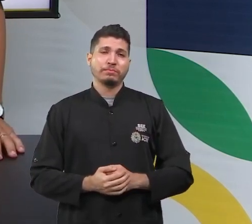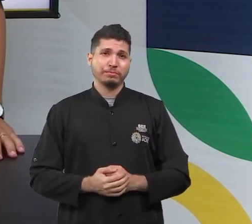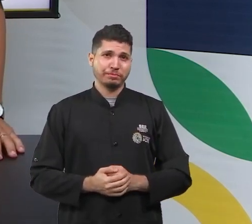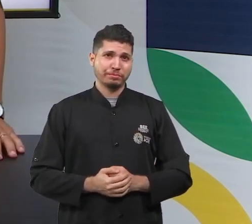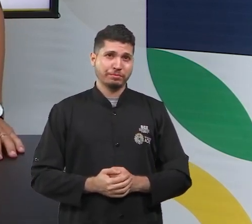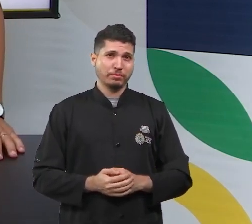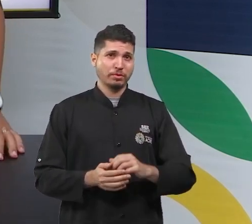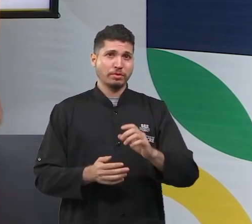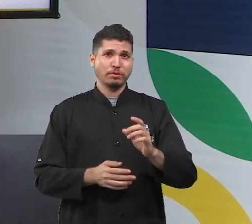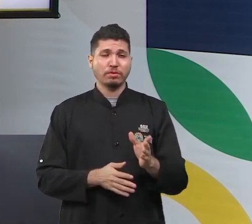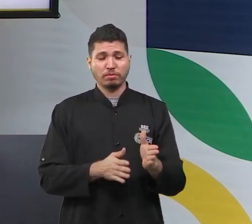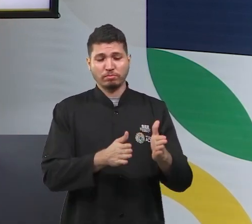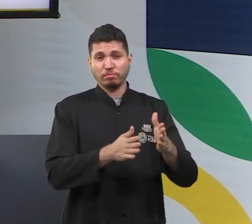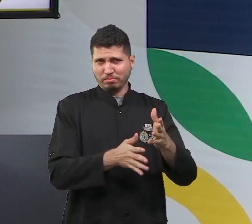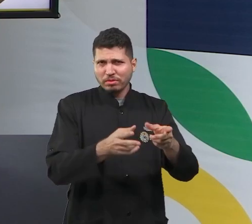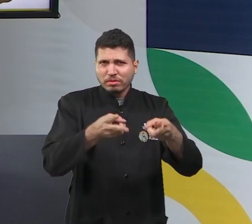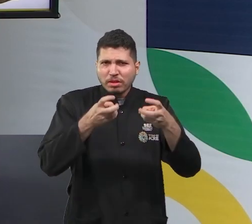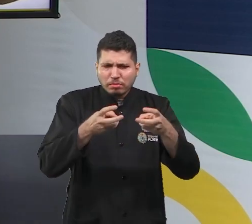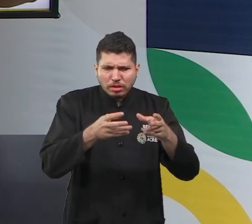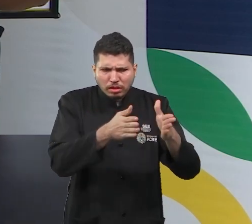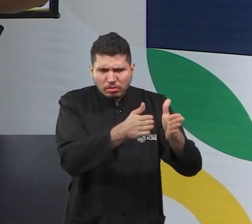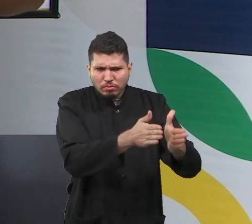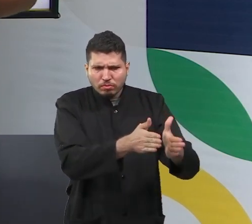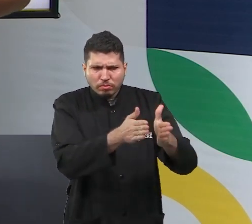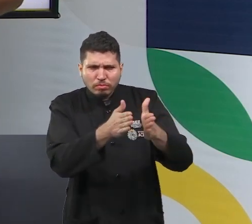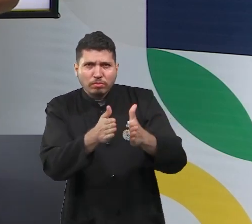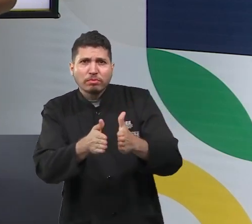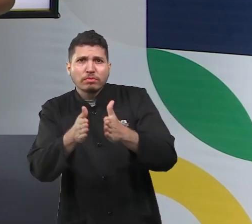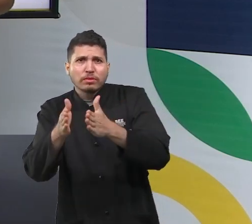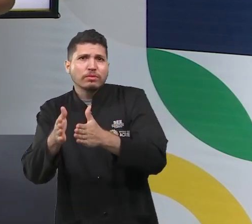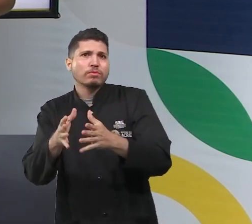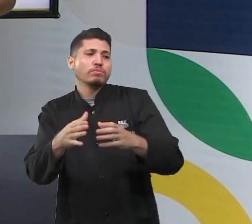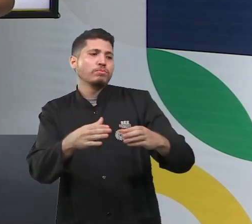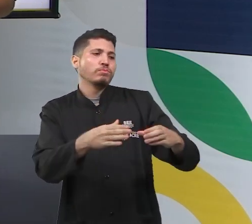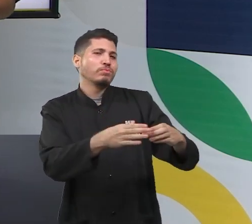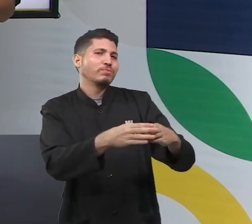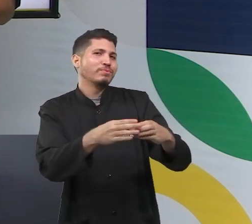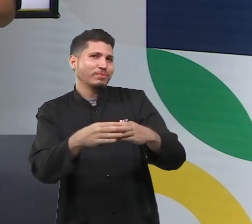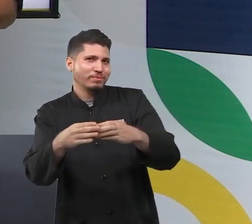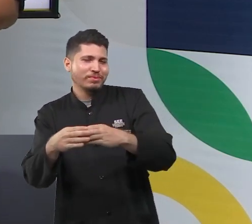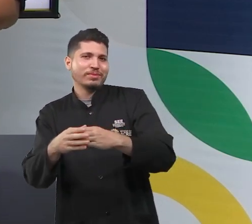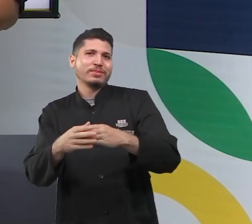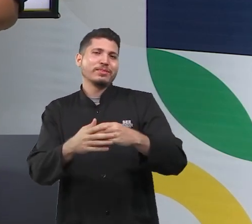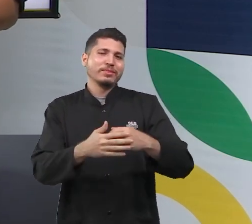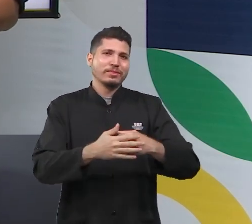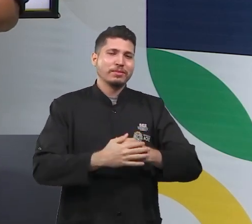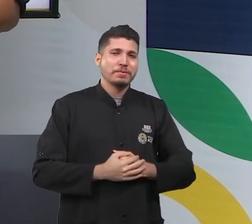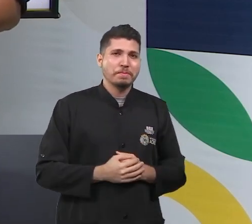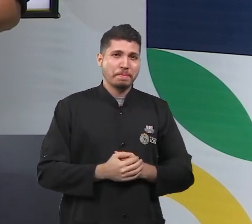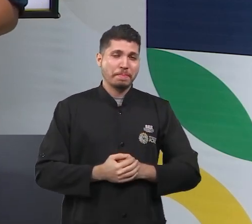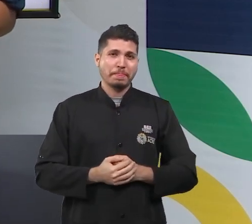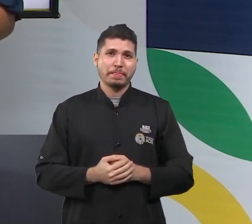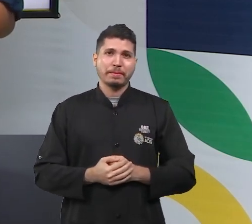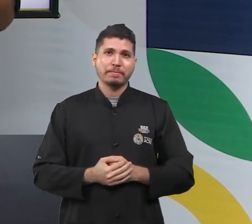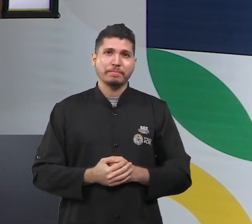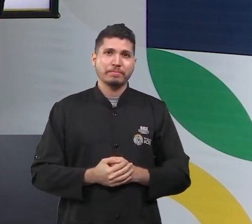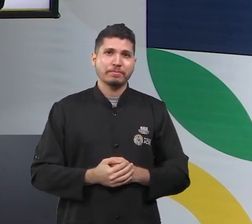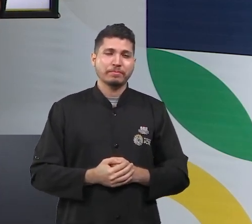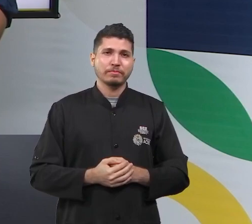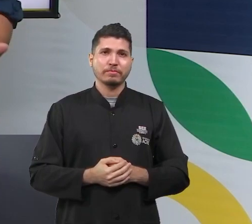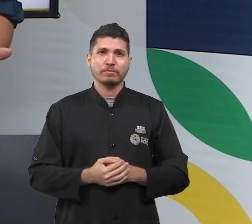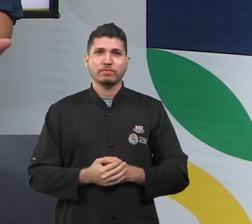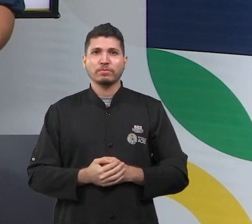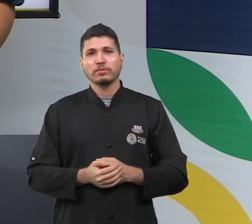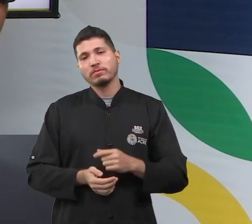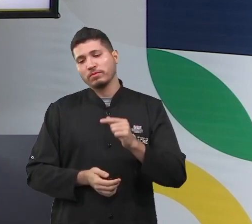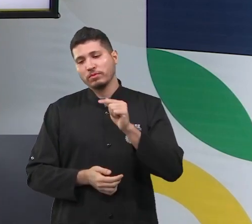os supérfluos, muitas vezes você pode tirar caso a sua renda, seu gasto esteja ultrapassando